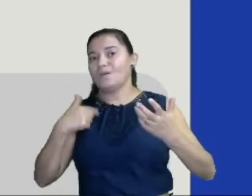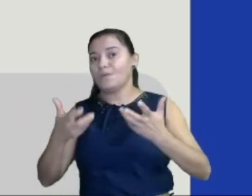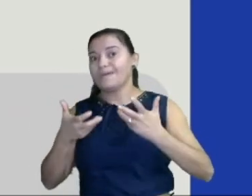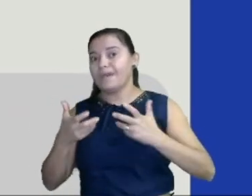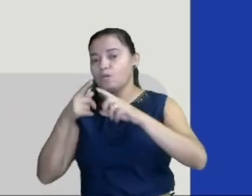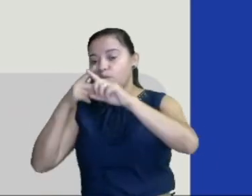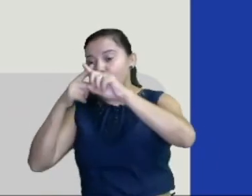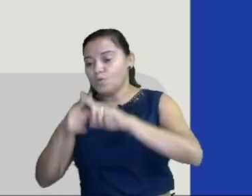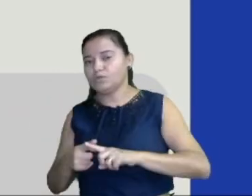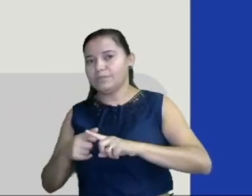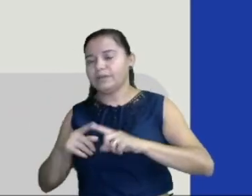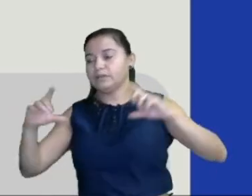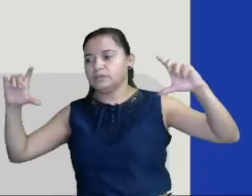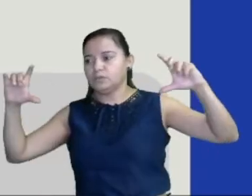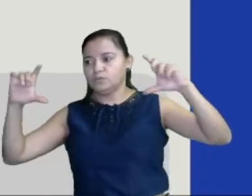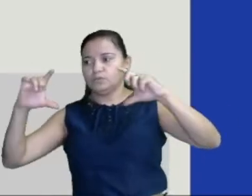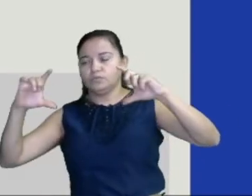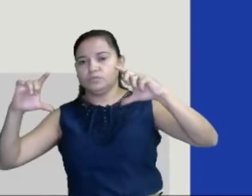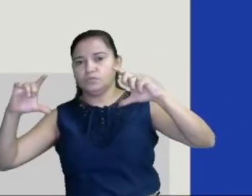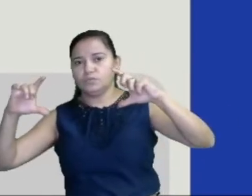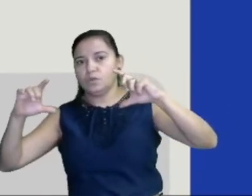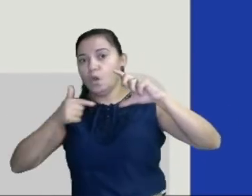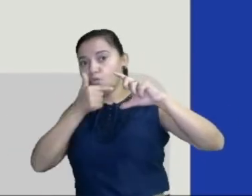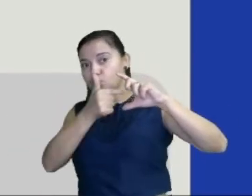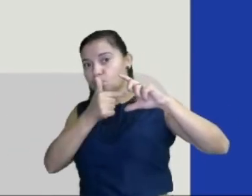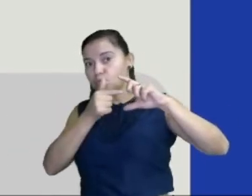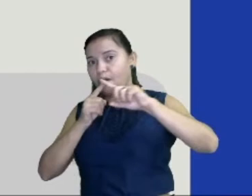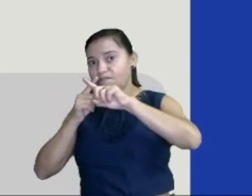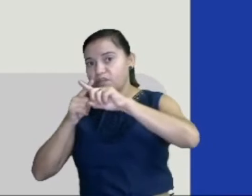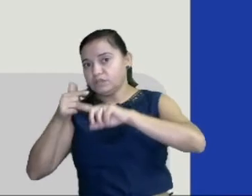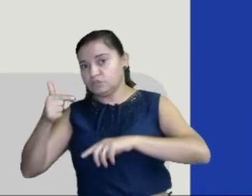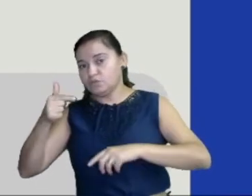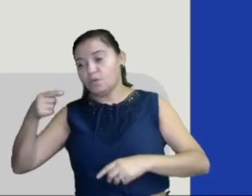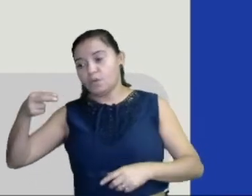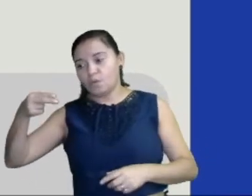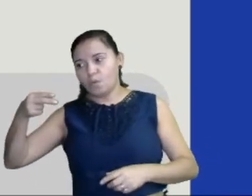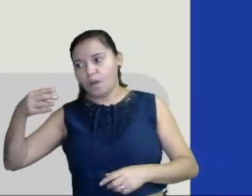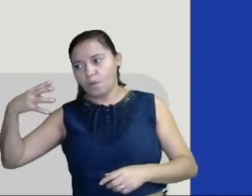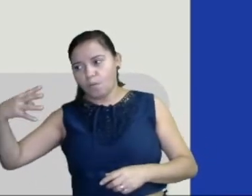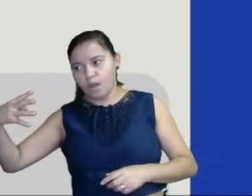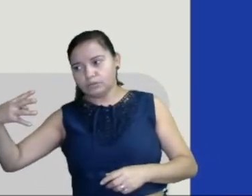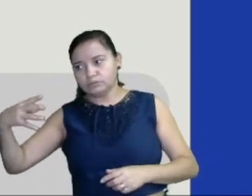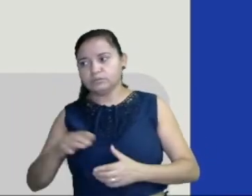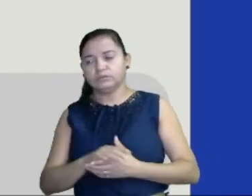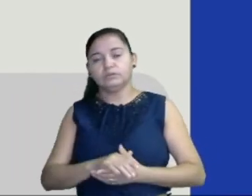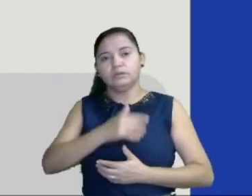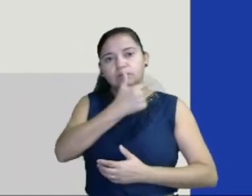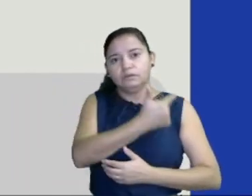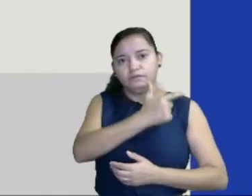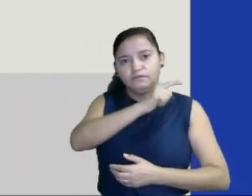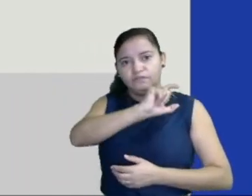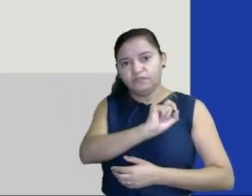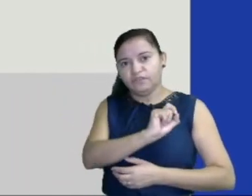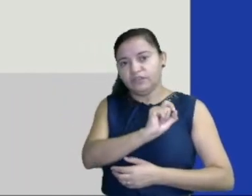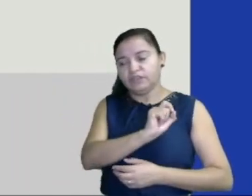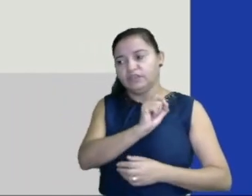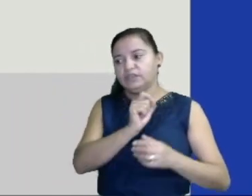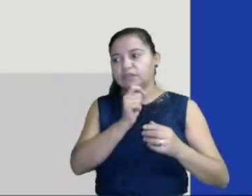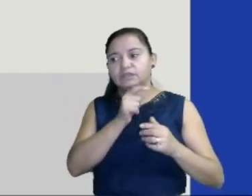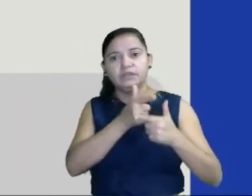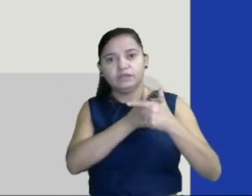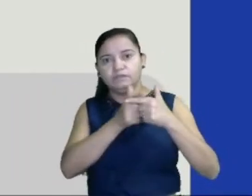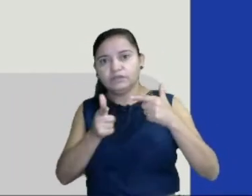multiplicação aí do divisor duas vezes 2 vai me dar quatro né então 20 / 4